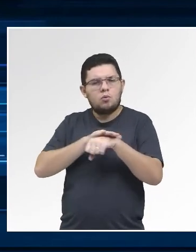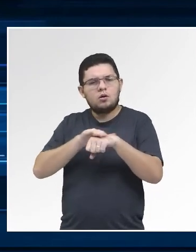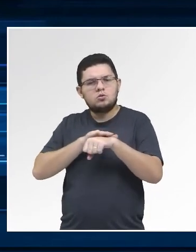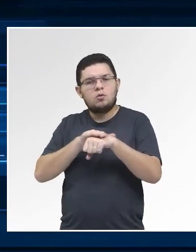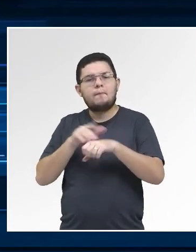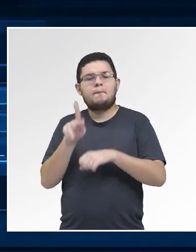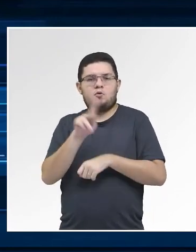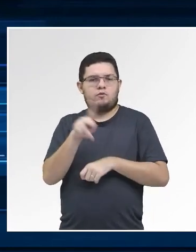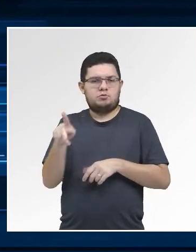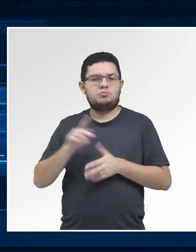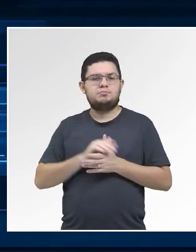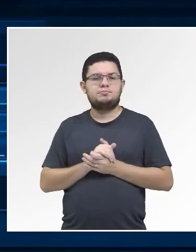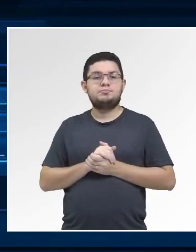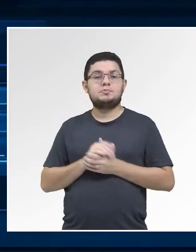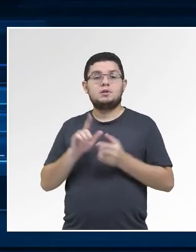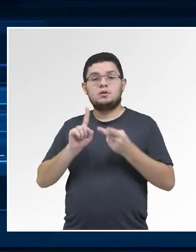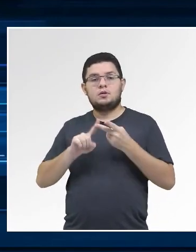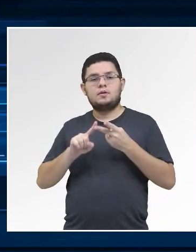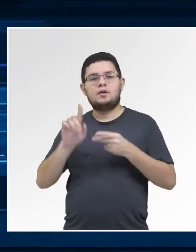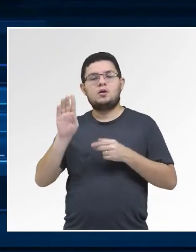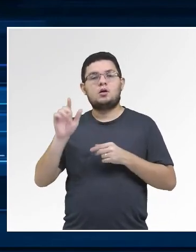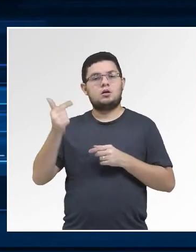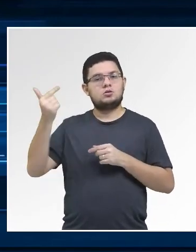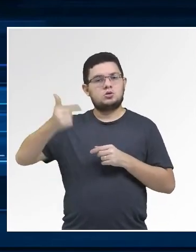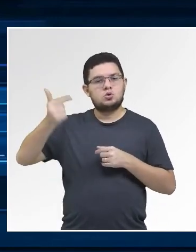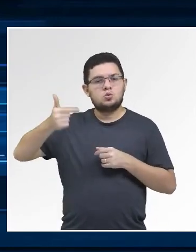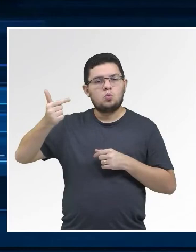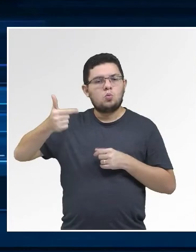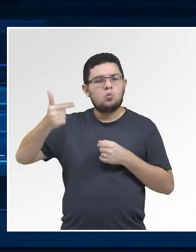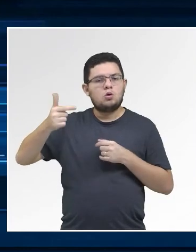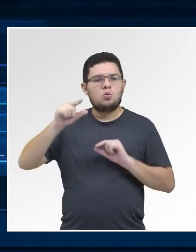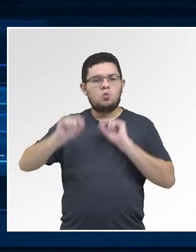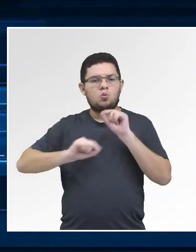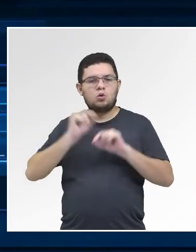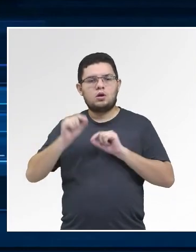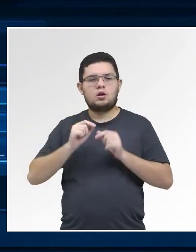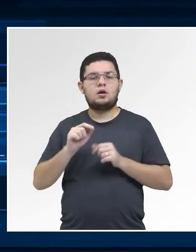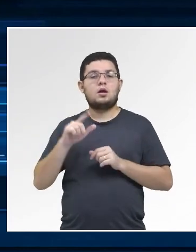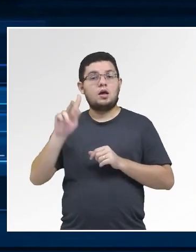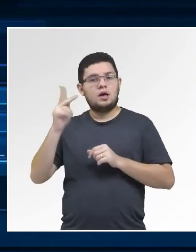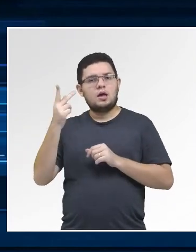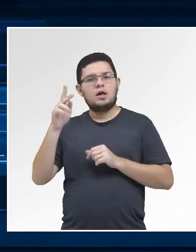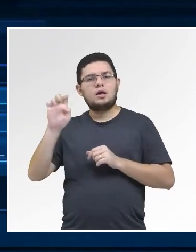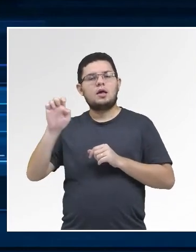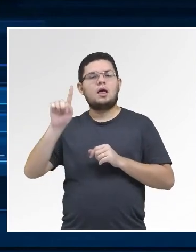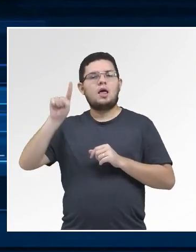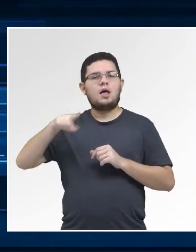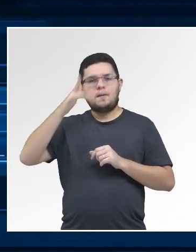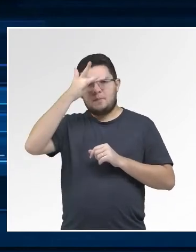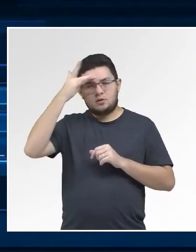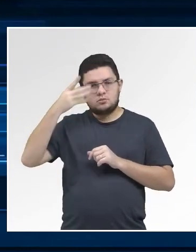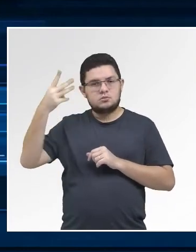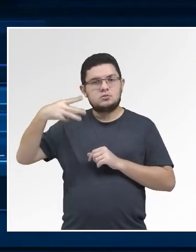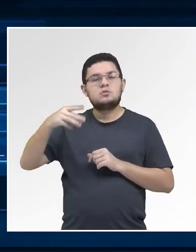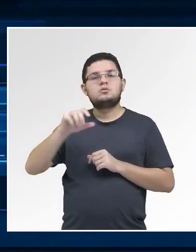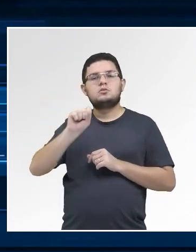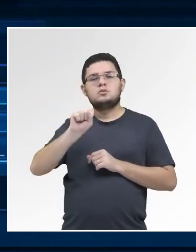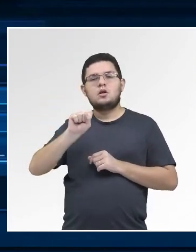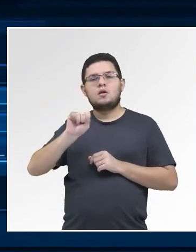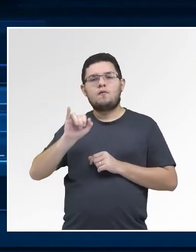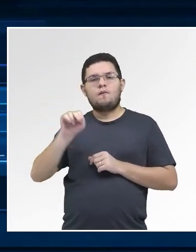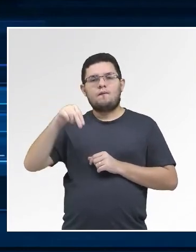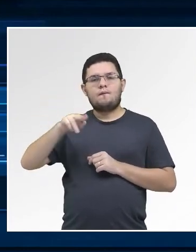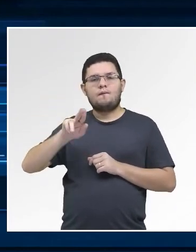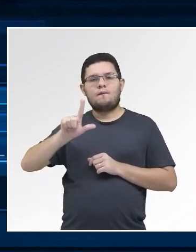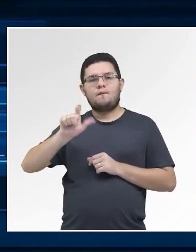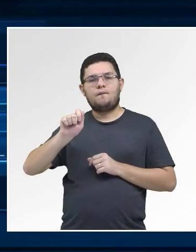a segunda frase, é a terceira pessoa do singular, é he. Por isso, o verbo auxiliar fica na